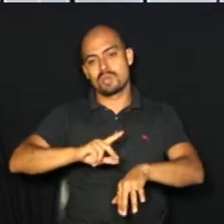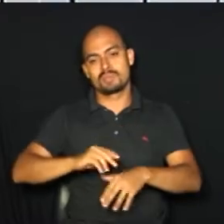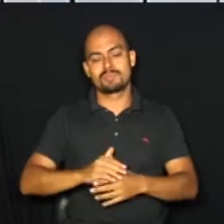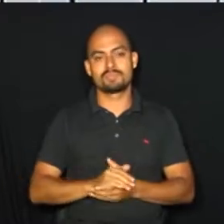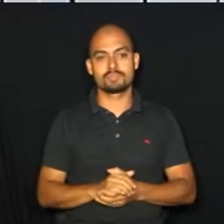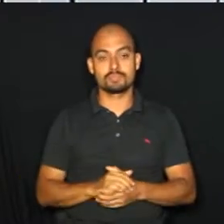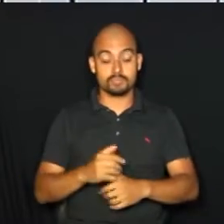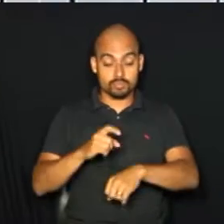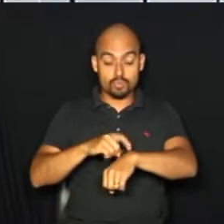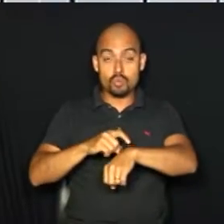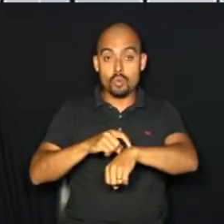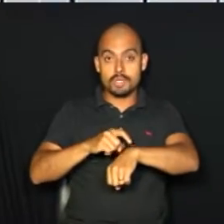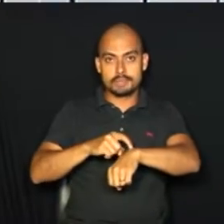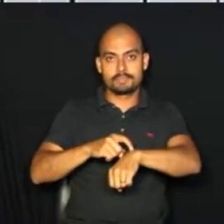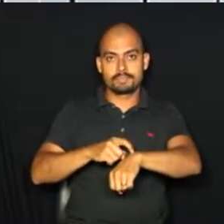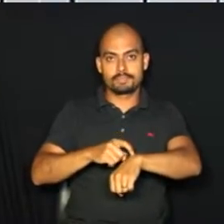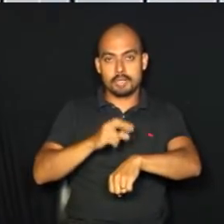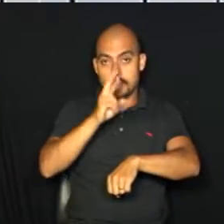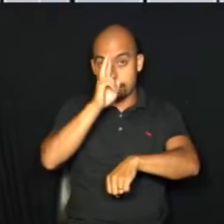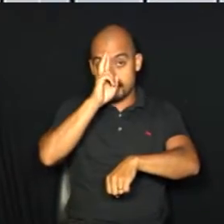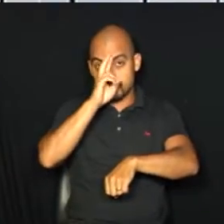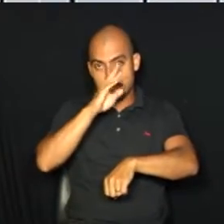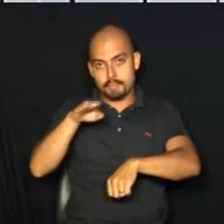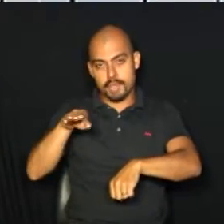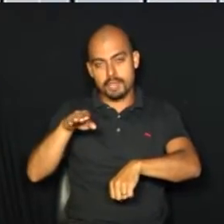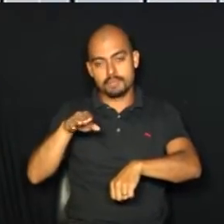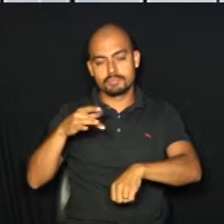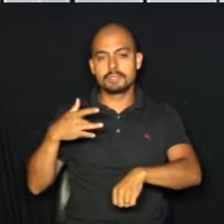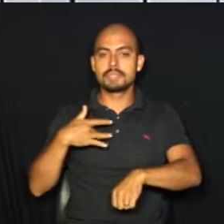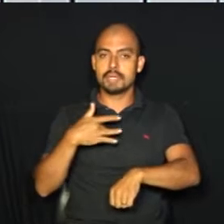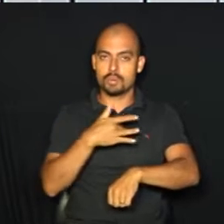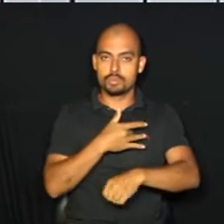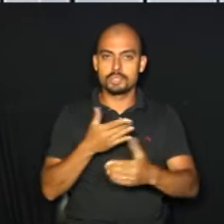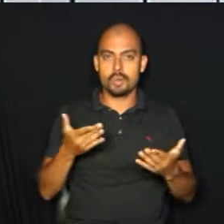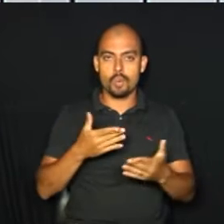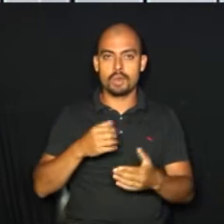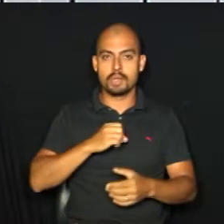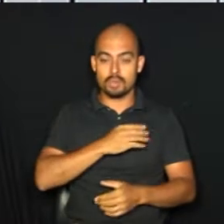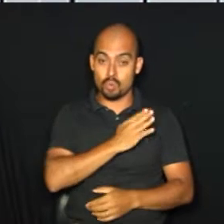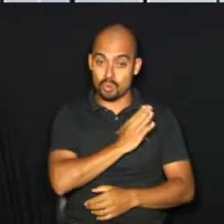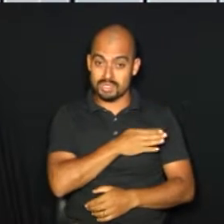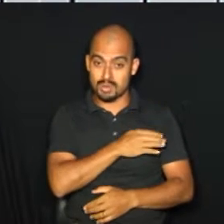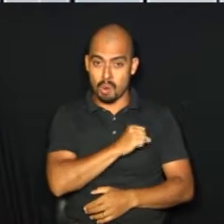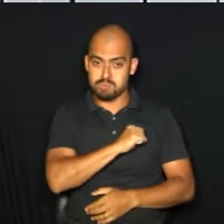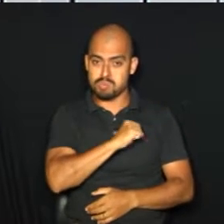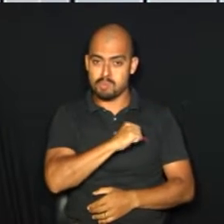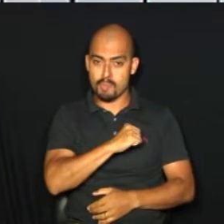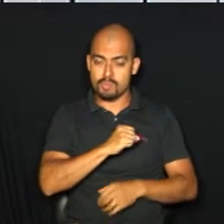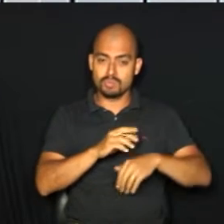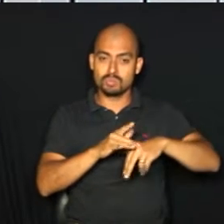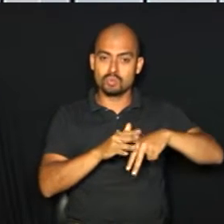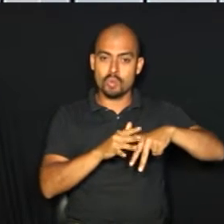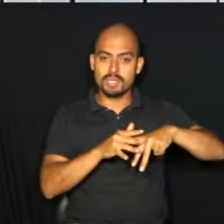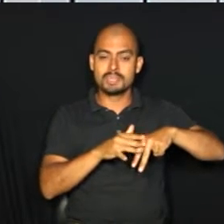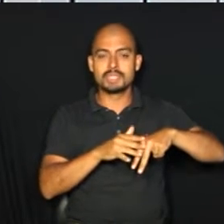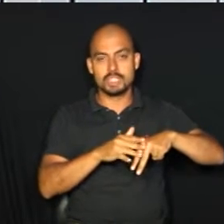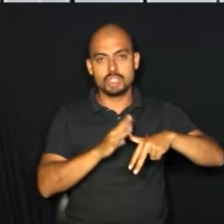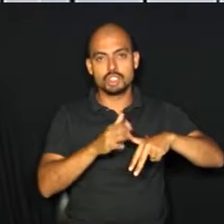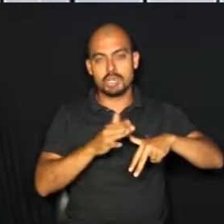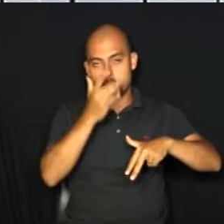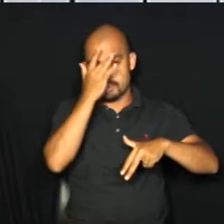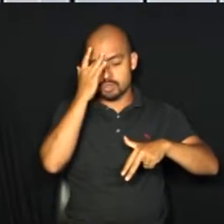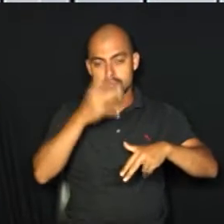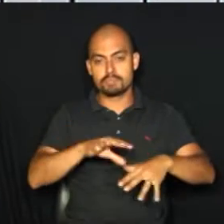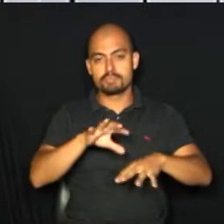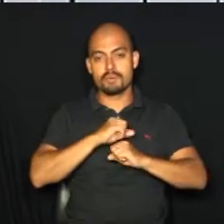ao meio-dia e meia a gente vai continuar falando de saúde porque arritmia cardíaca é uma doença que atinge 20 milhões de